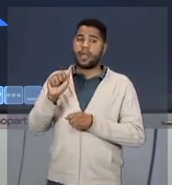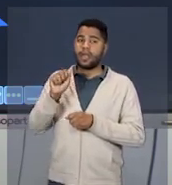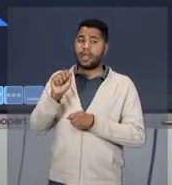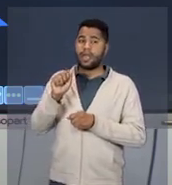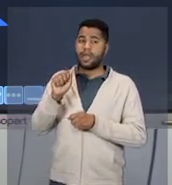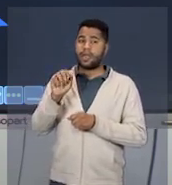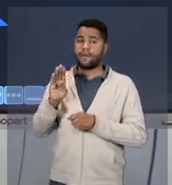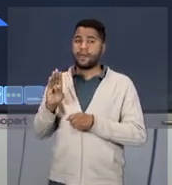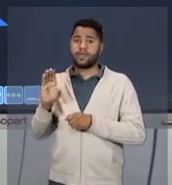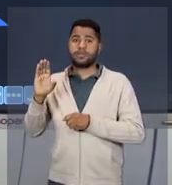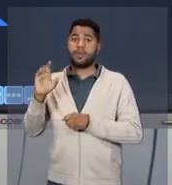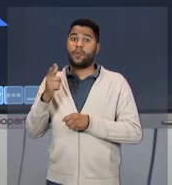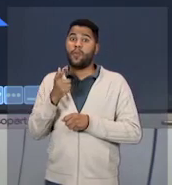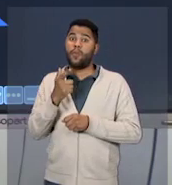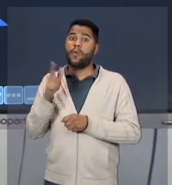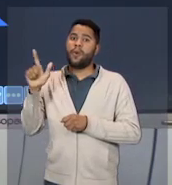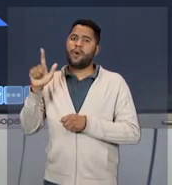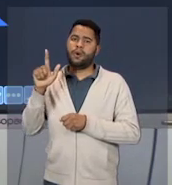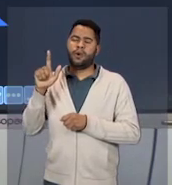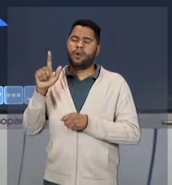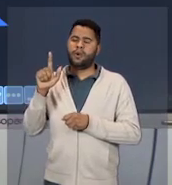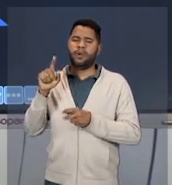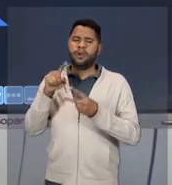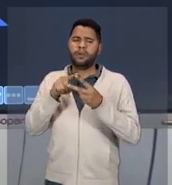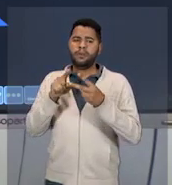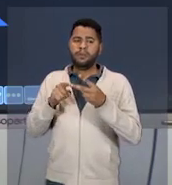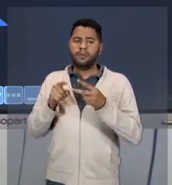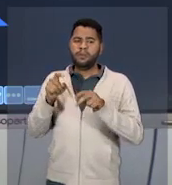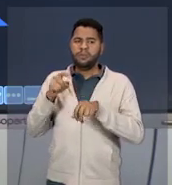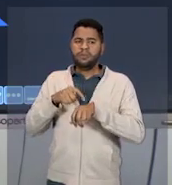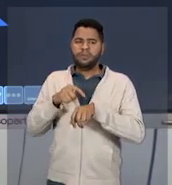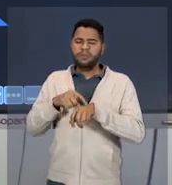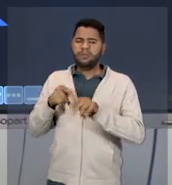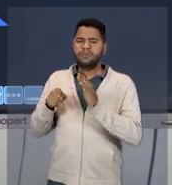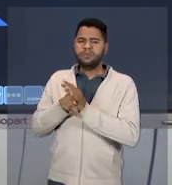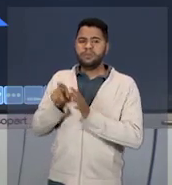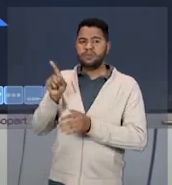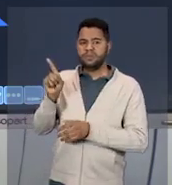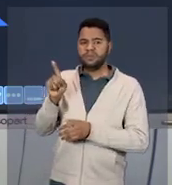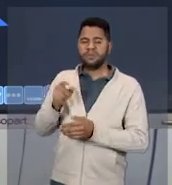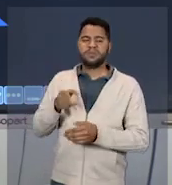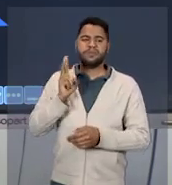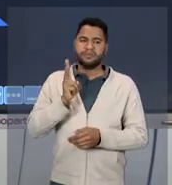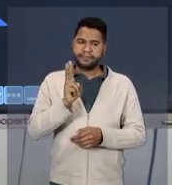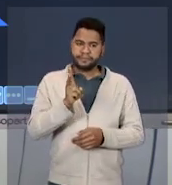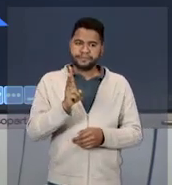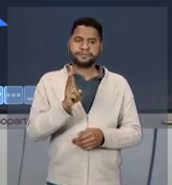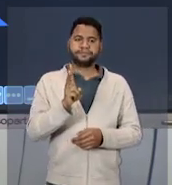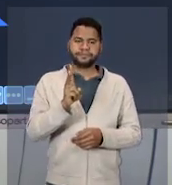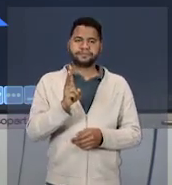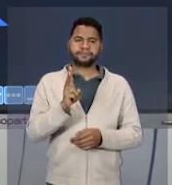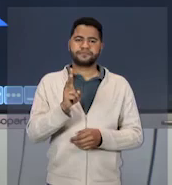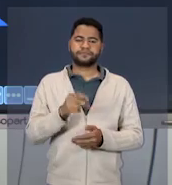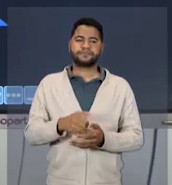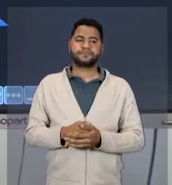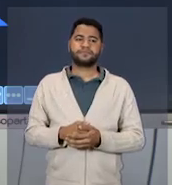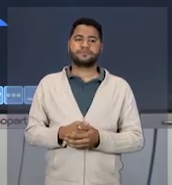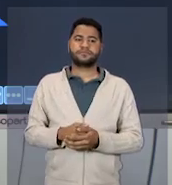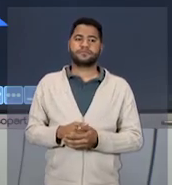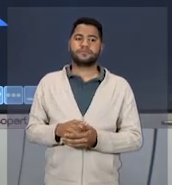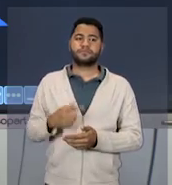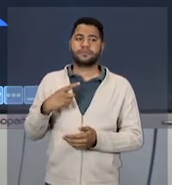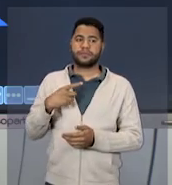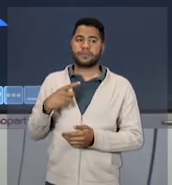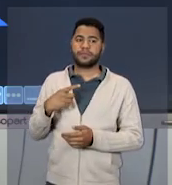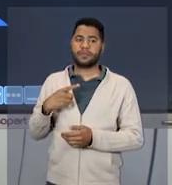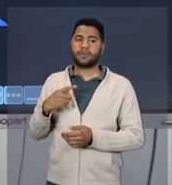vai formar um outro ângulo. Então você tem que colocar na ordem das letras. Sempre de um lado, vértice, e o